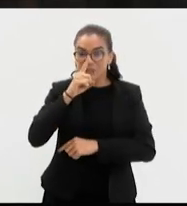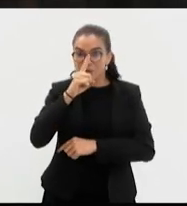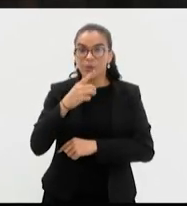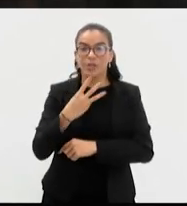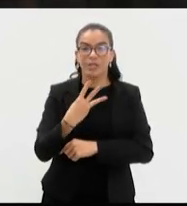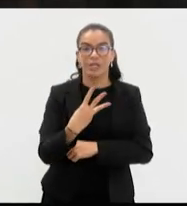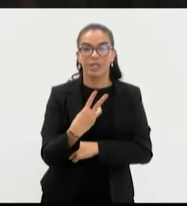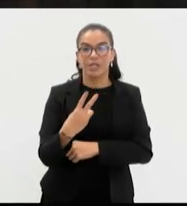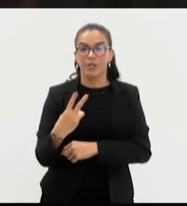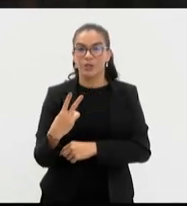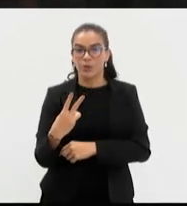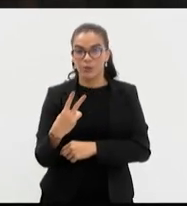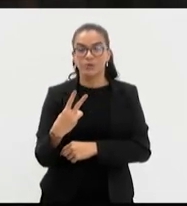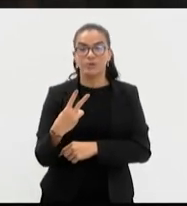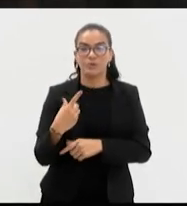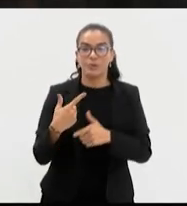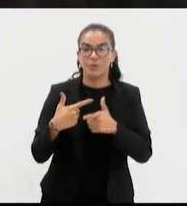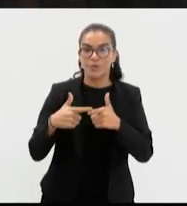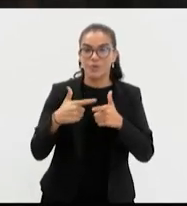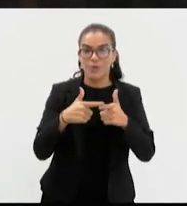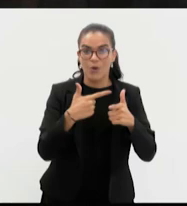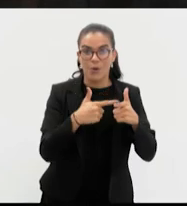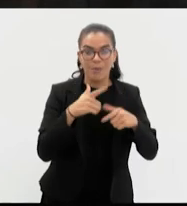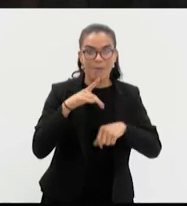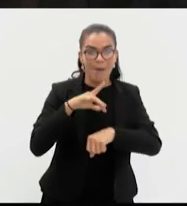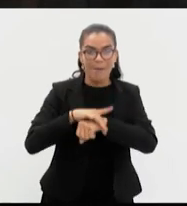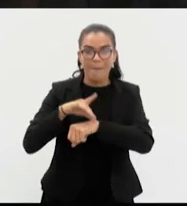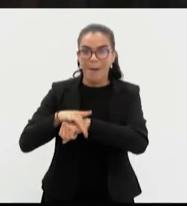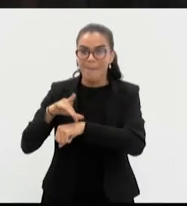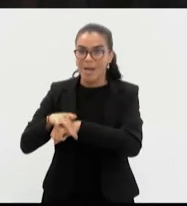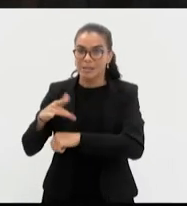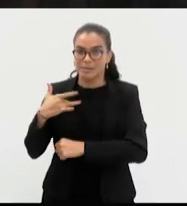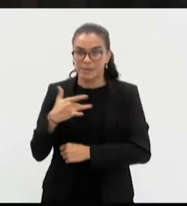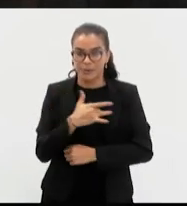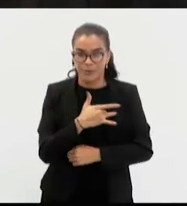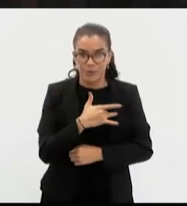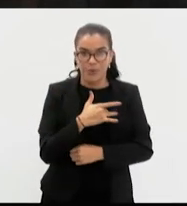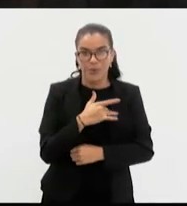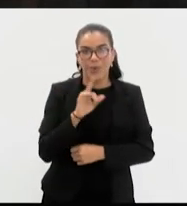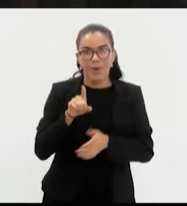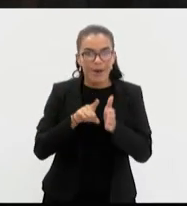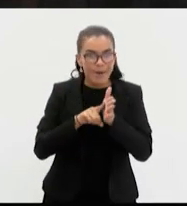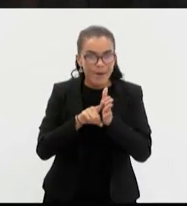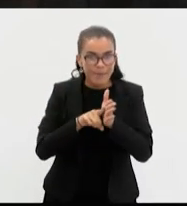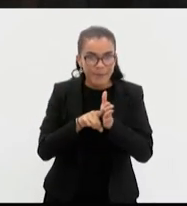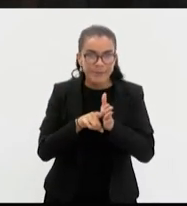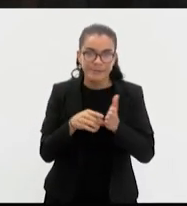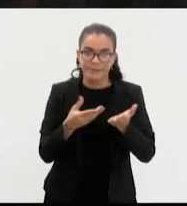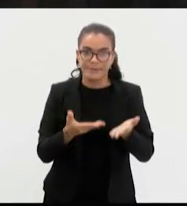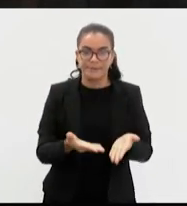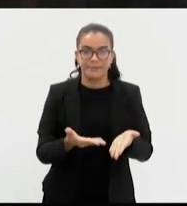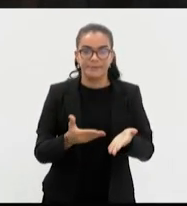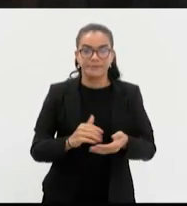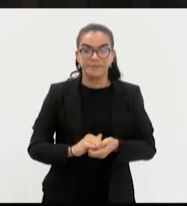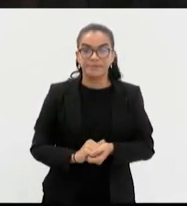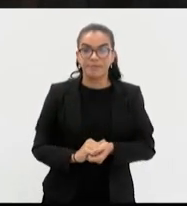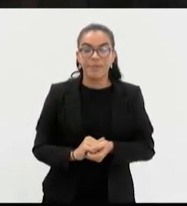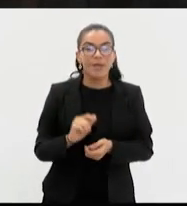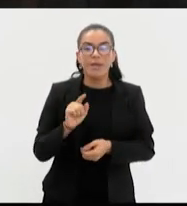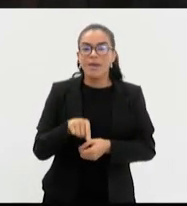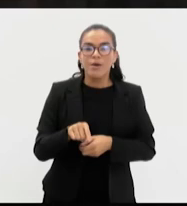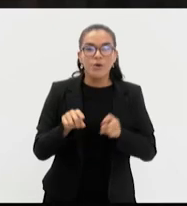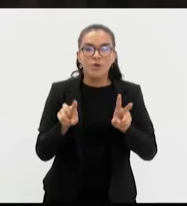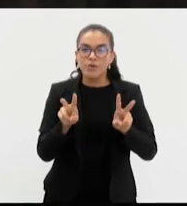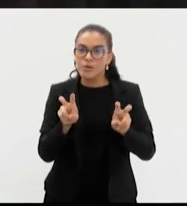32 problemas de saúde diz estudo diz o estudo a matéria